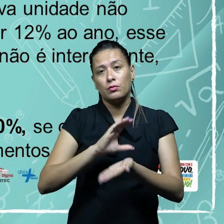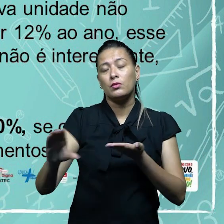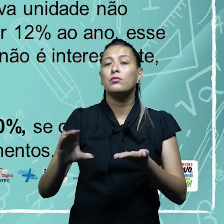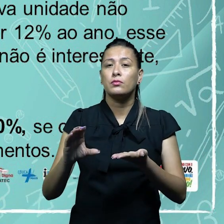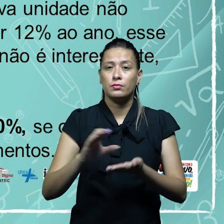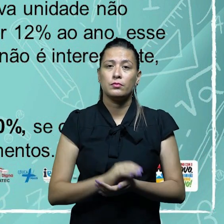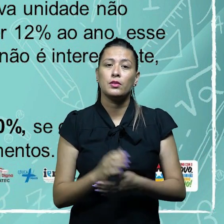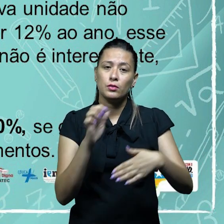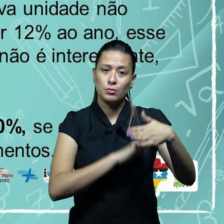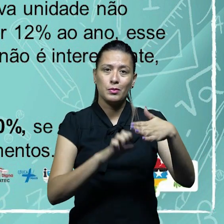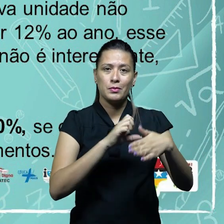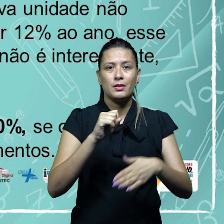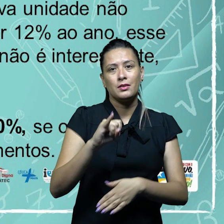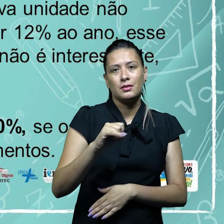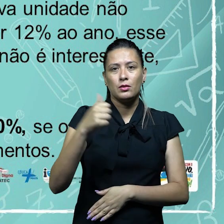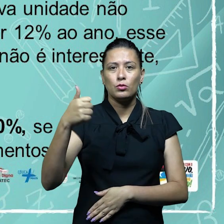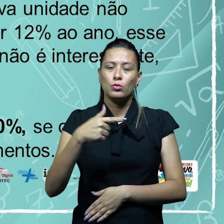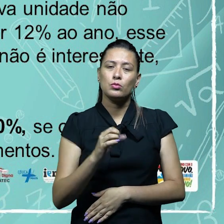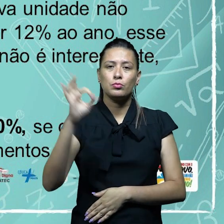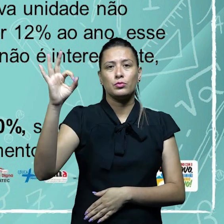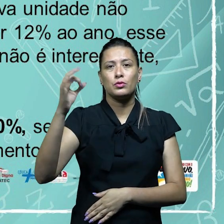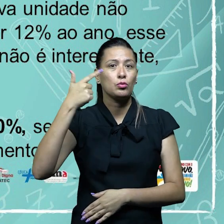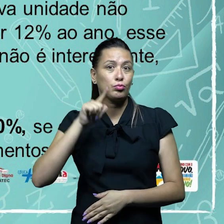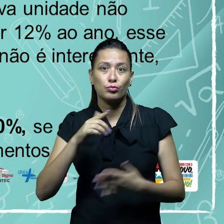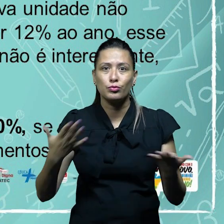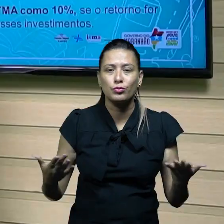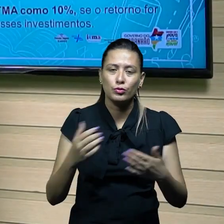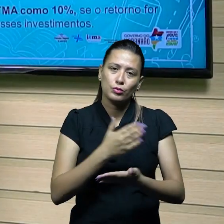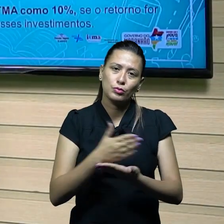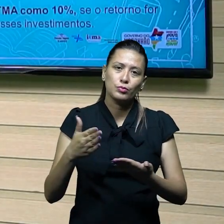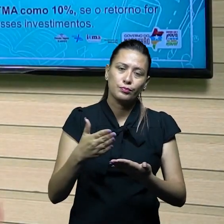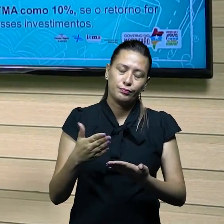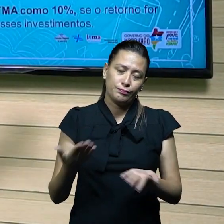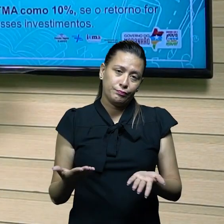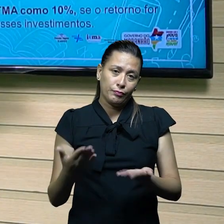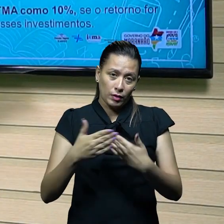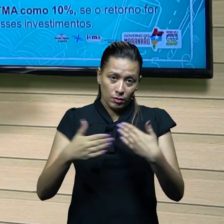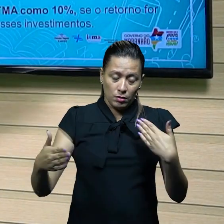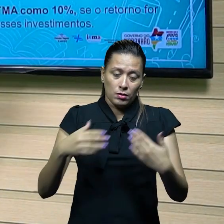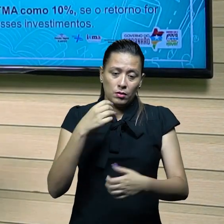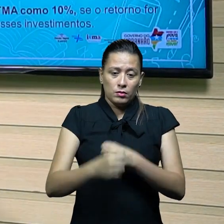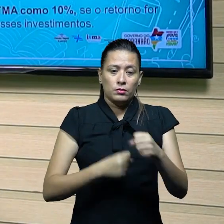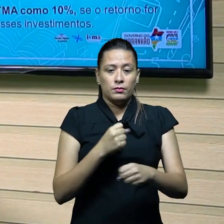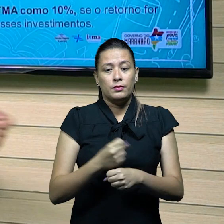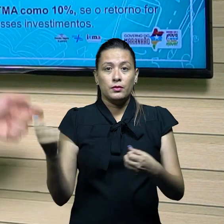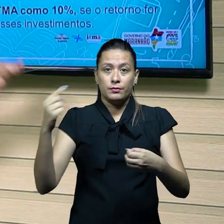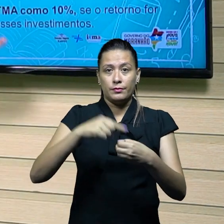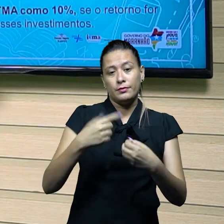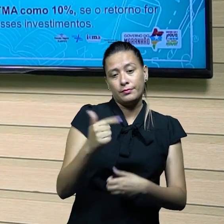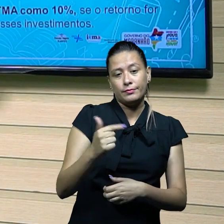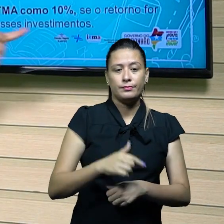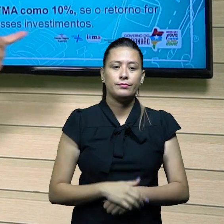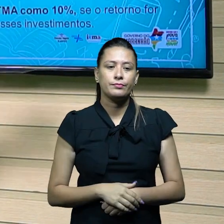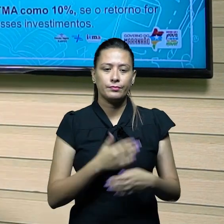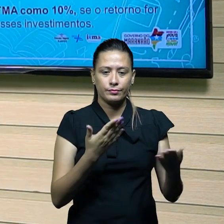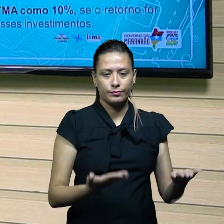Se o retorno for menor que 10%, a gente recebe que não compensa o investimento. Então, olha, a partir do momento que eu analisar, que a gente vai ver o cálculo já já,